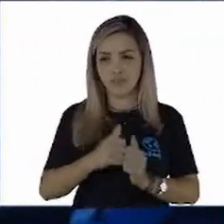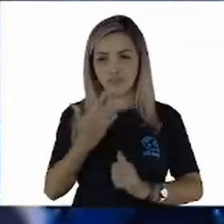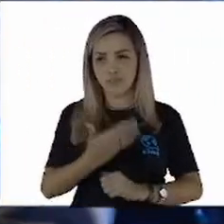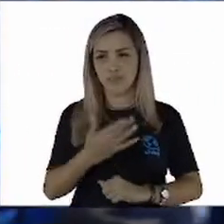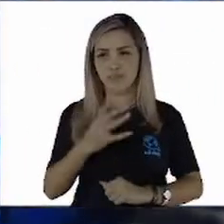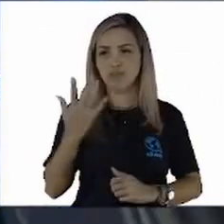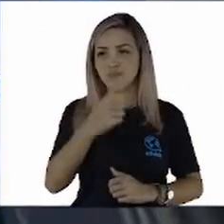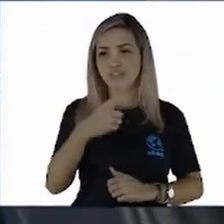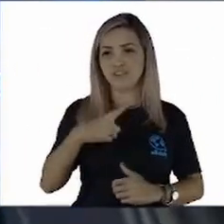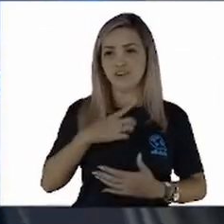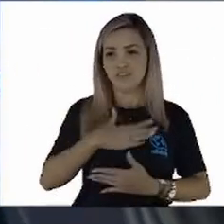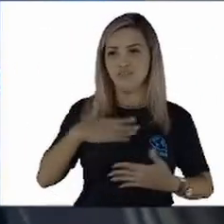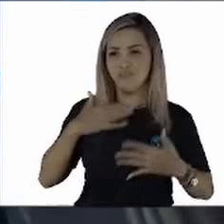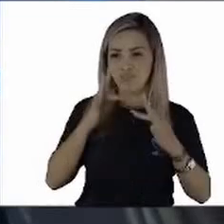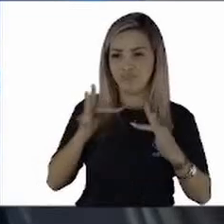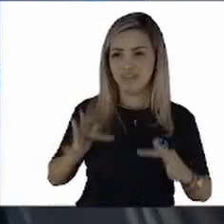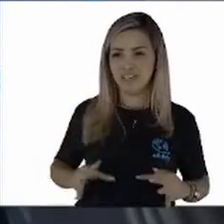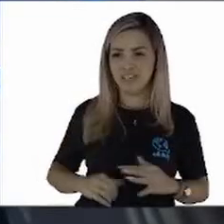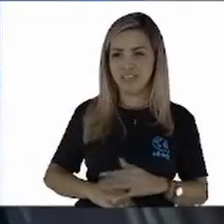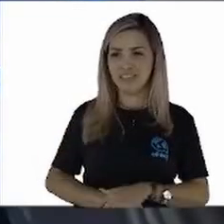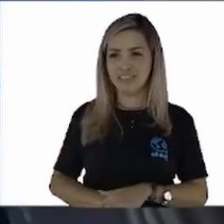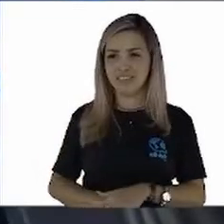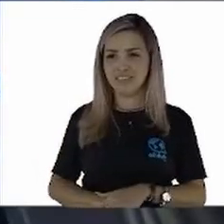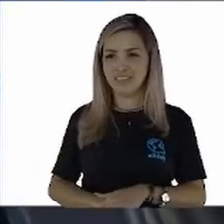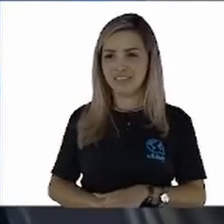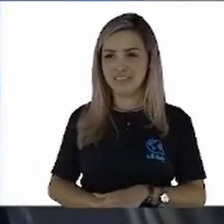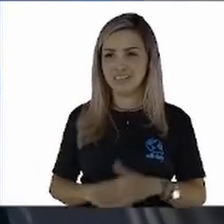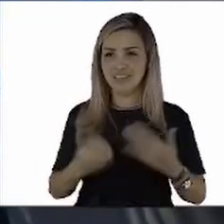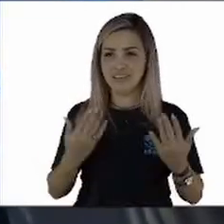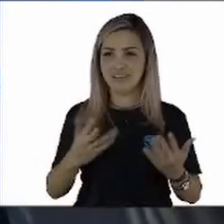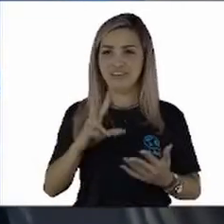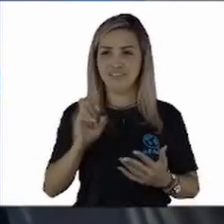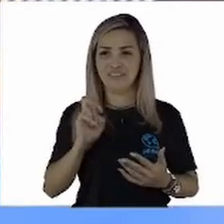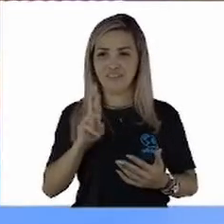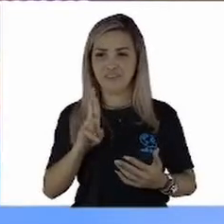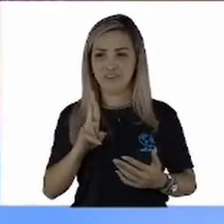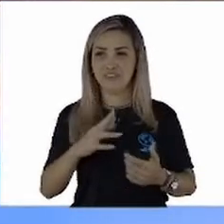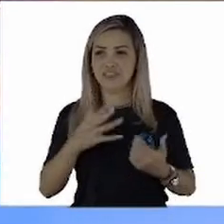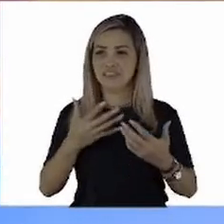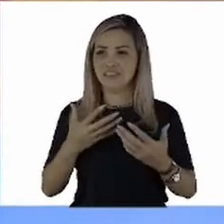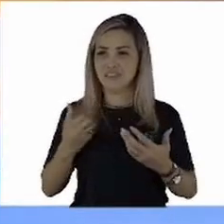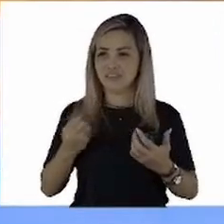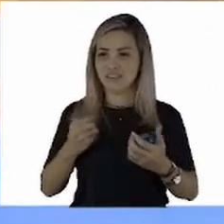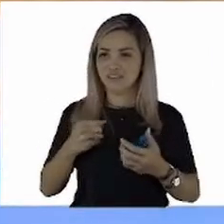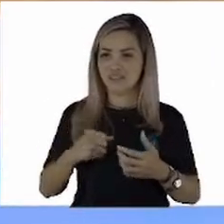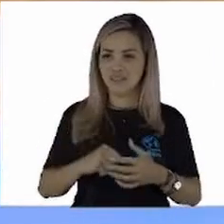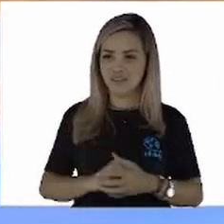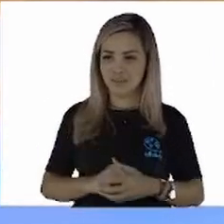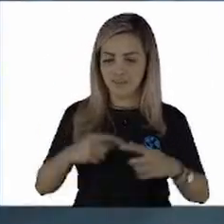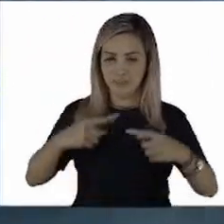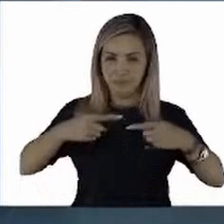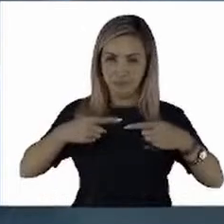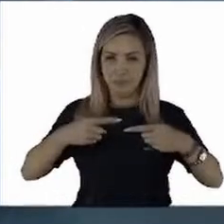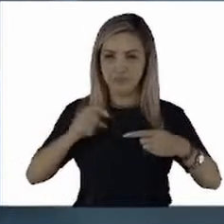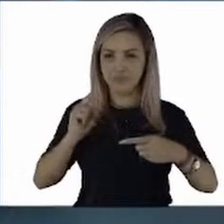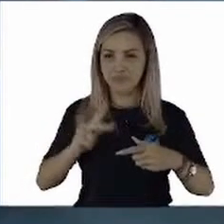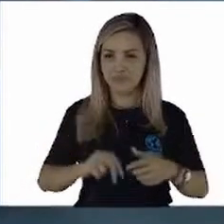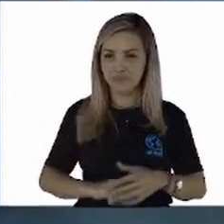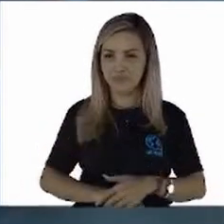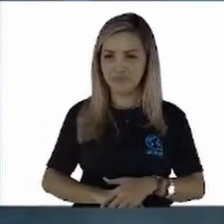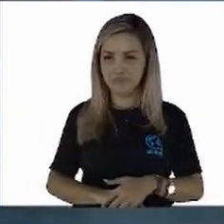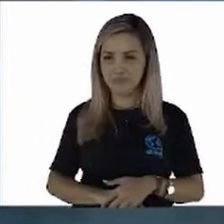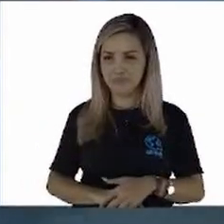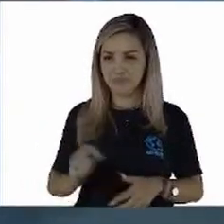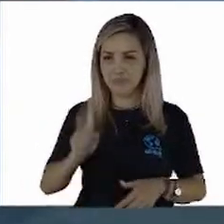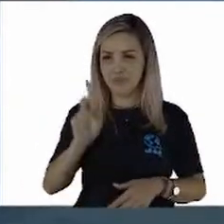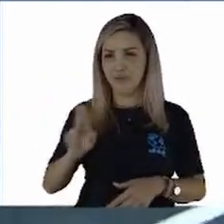É quando você estiver satisfeito, Robson. Olha aqui. Vitor Hugo, segure pra mim com as duas mãos assim, enfia nos dedos, Vitor Hugo. Boa, meu velho. Não